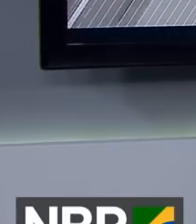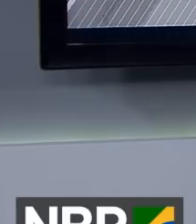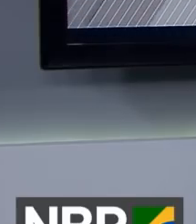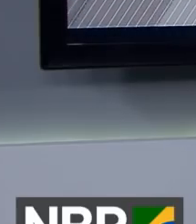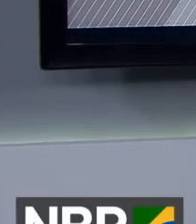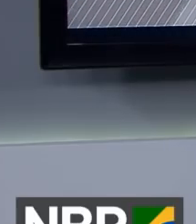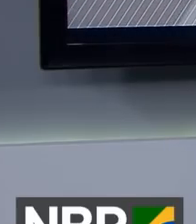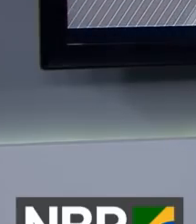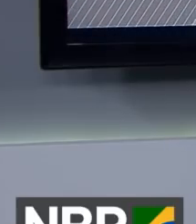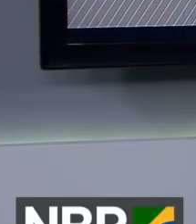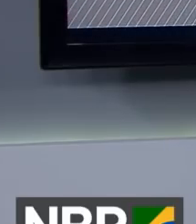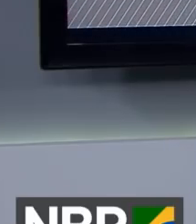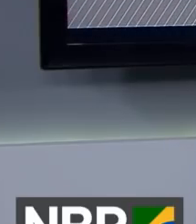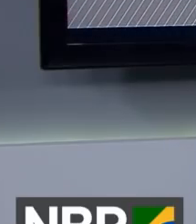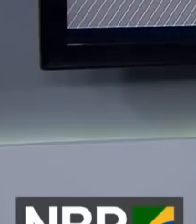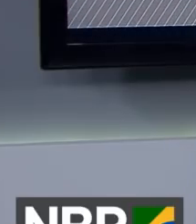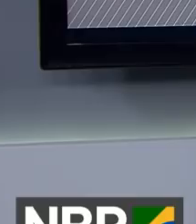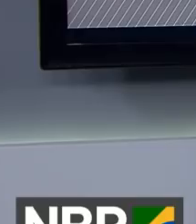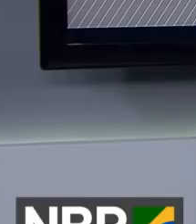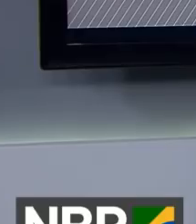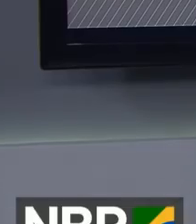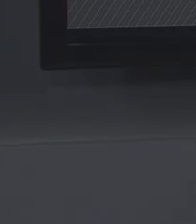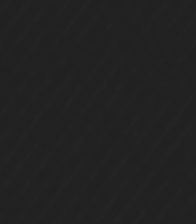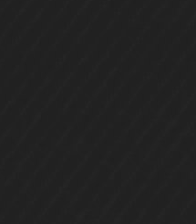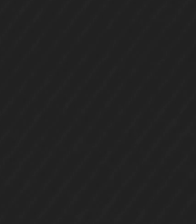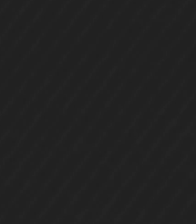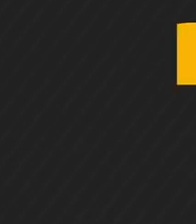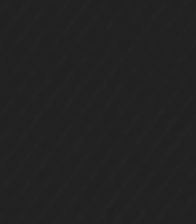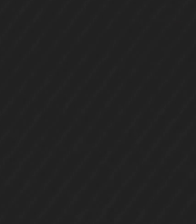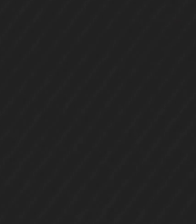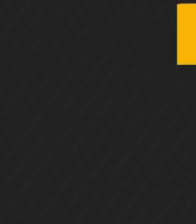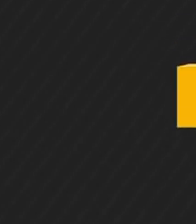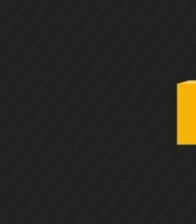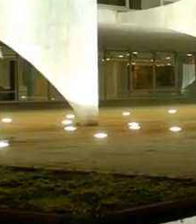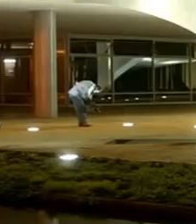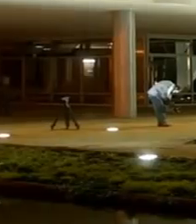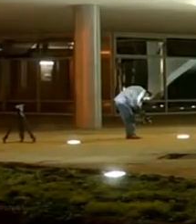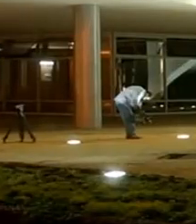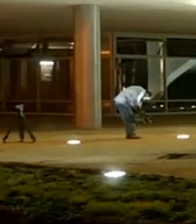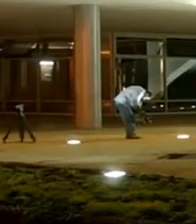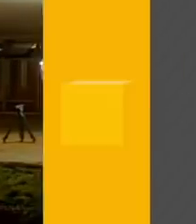com a gente aqui na NBR, a TV do Governo Federal.